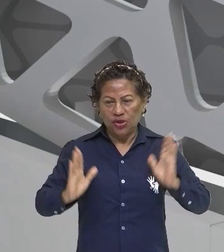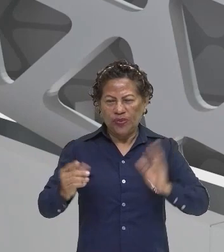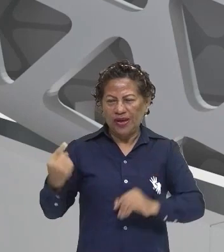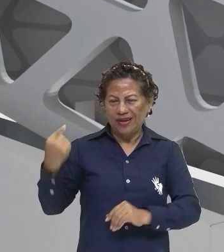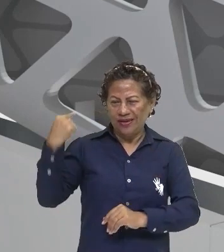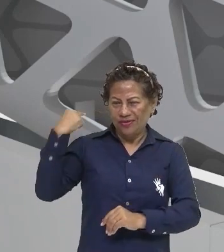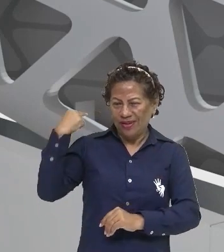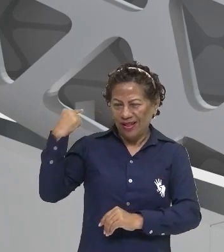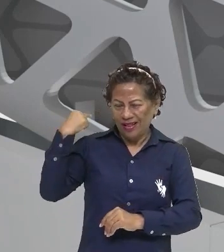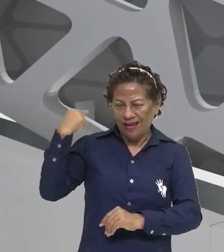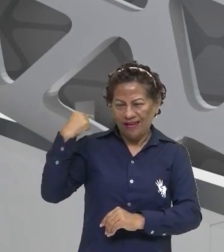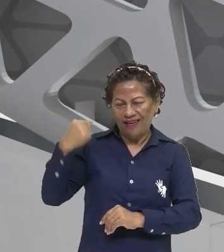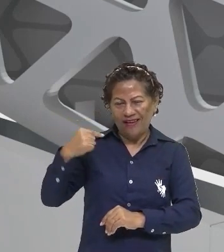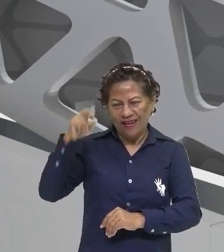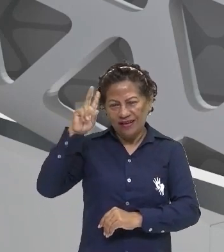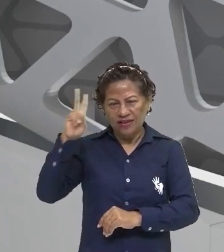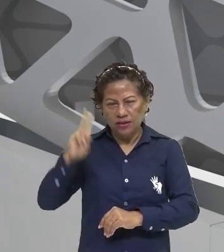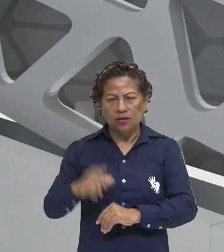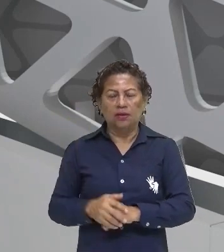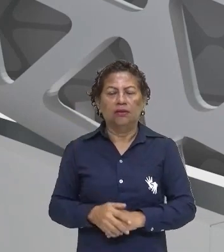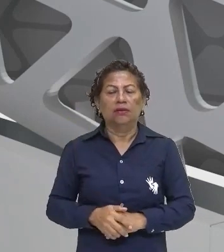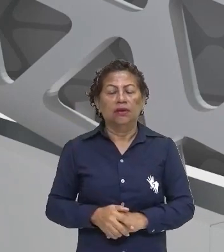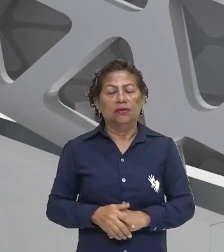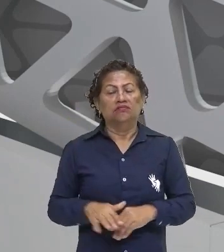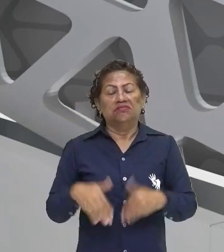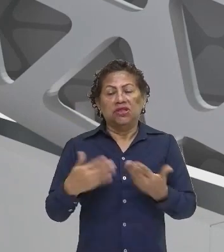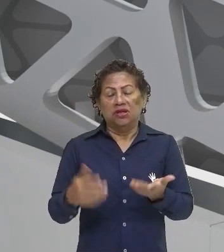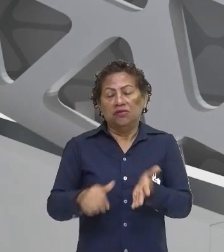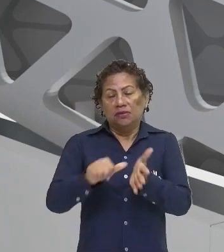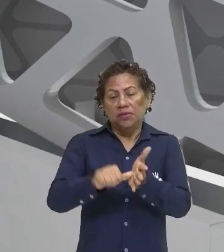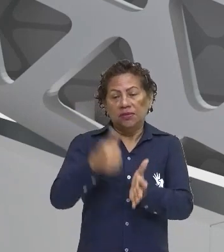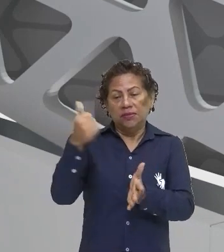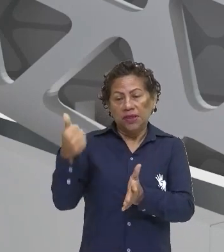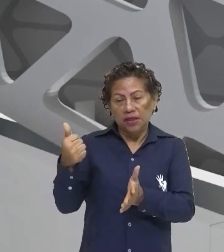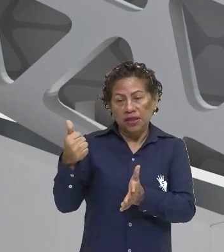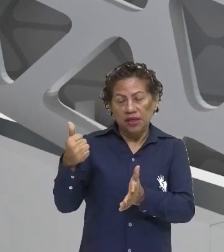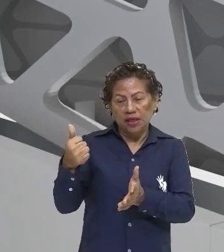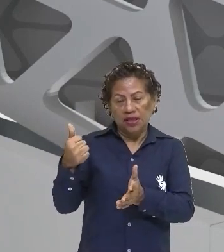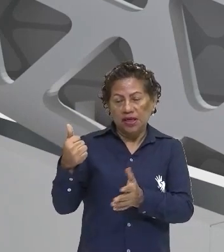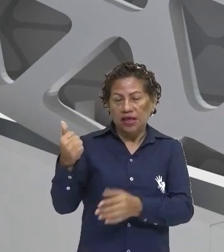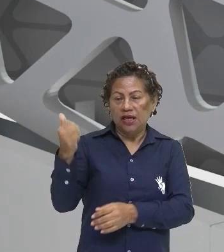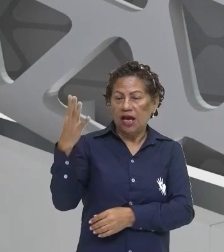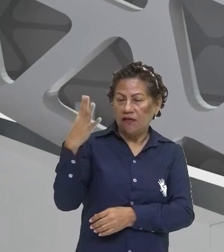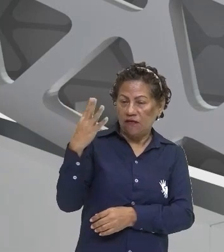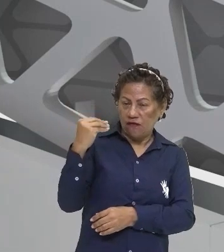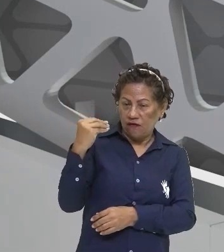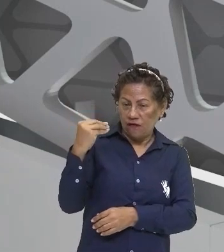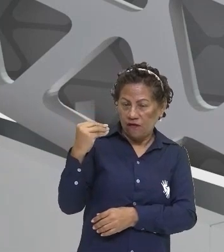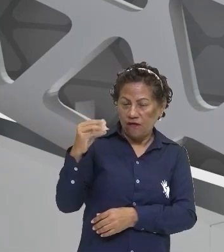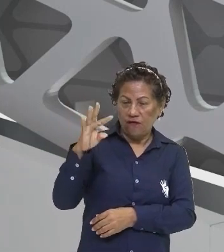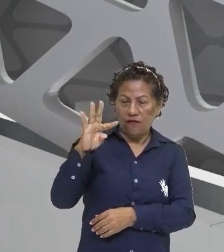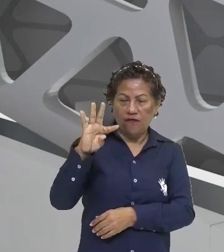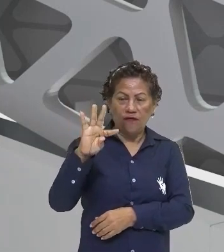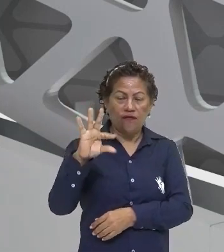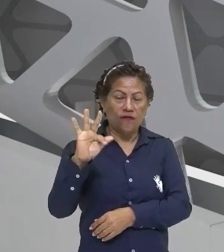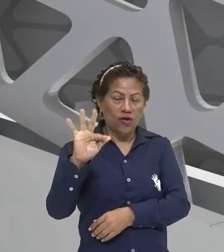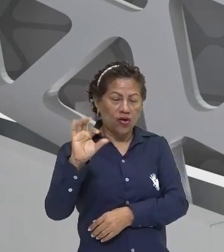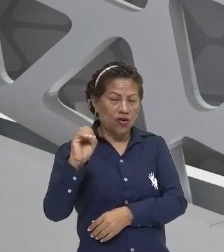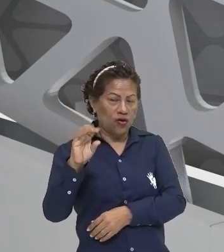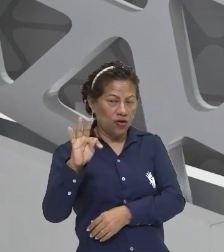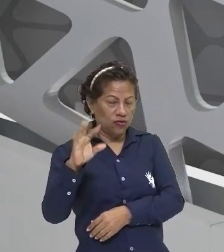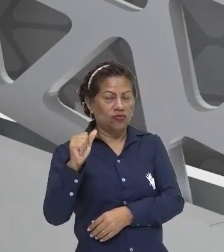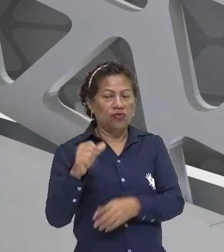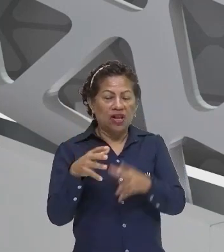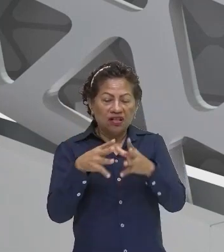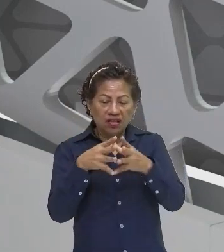Mas as fotos, as primeiras fotos, elas com o passar do tempo, elas iam se apagando. Anos mais